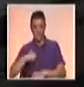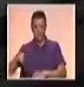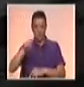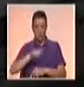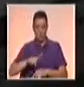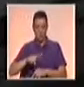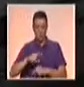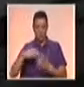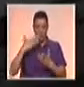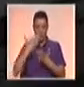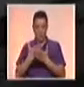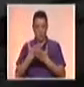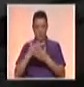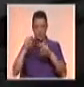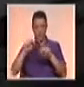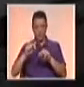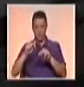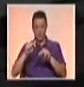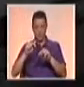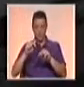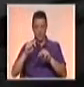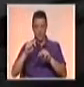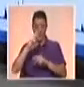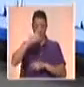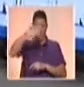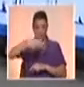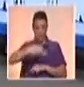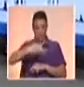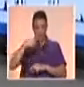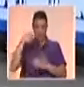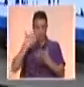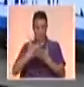conseguimos oferecer este plus à emissão da RTP, não é? Este é